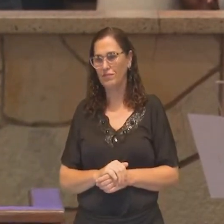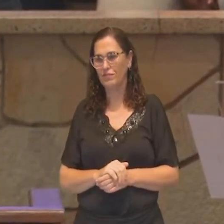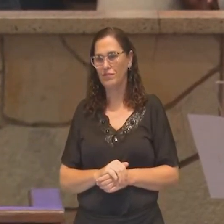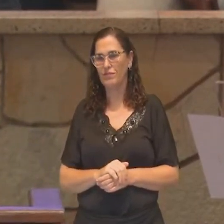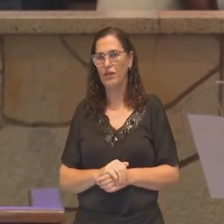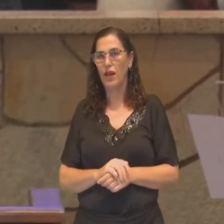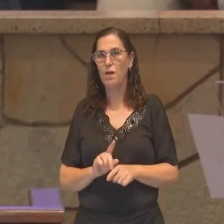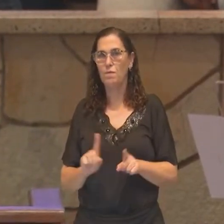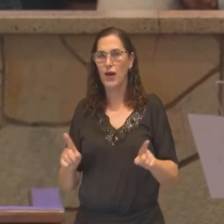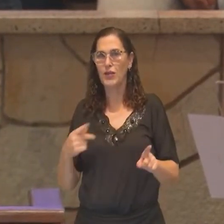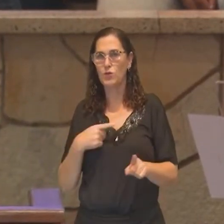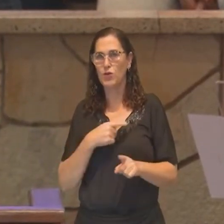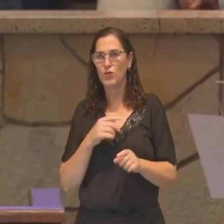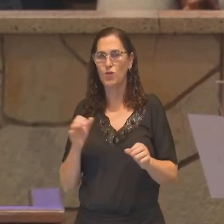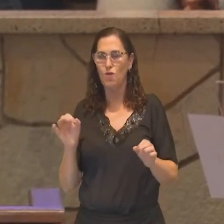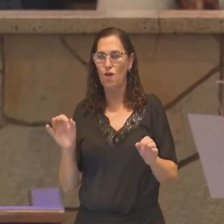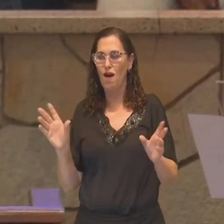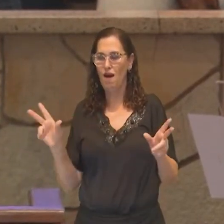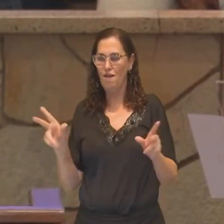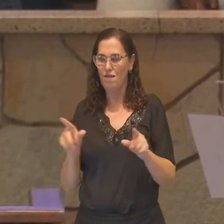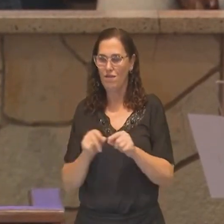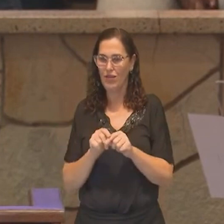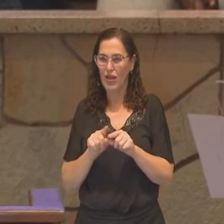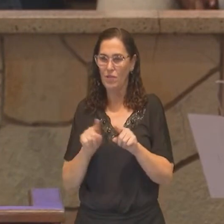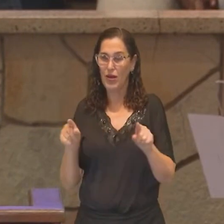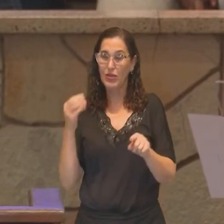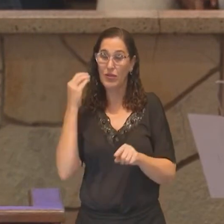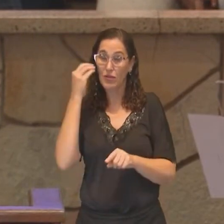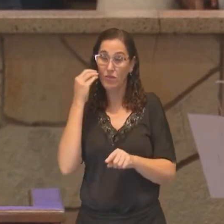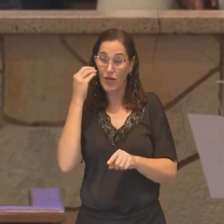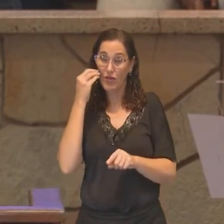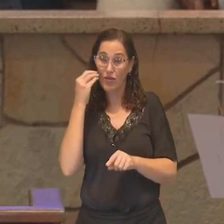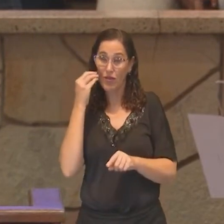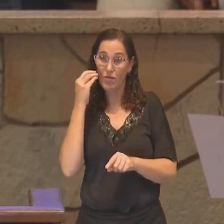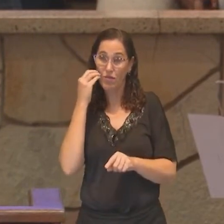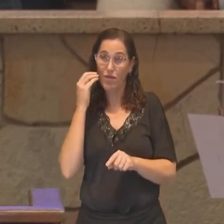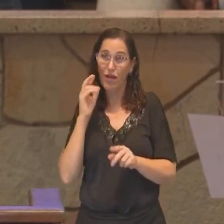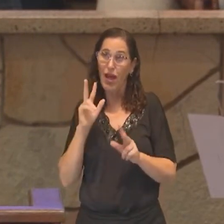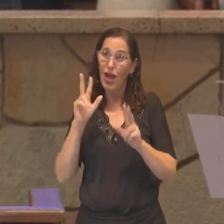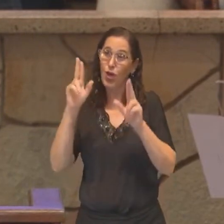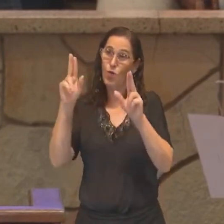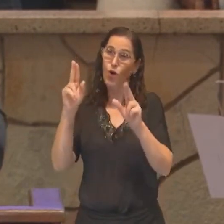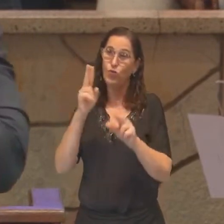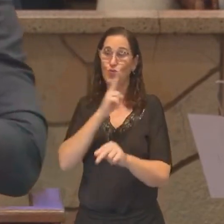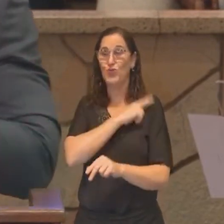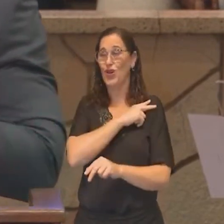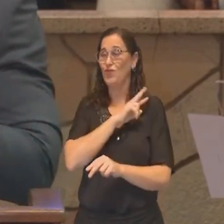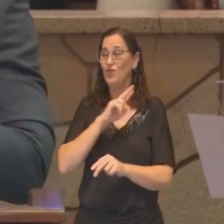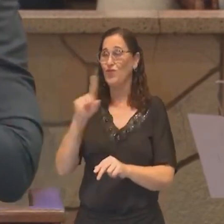Mas Billy Graham finaliza dizendo: mas a experiência que eles tiveram não foi a mesma experiência